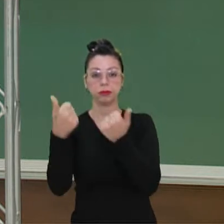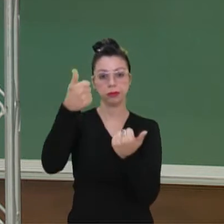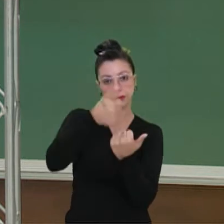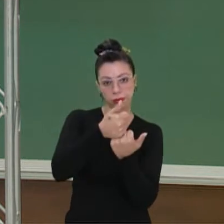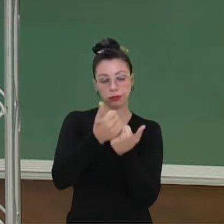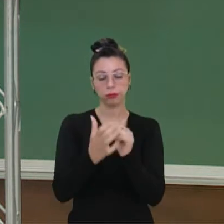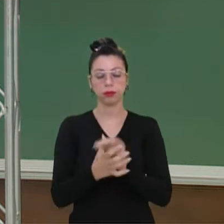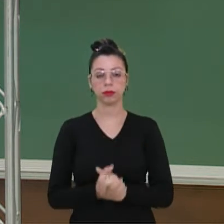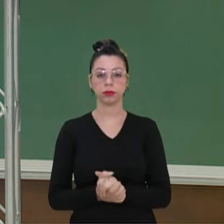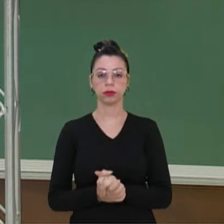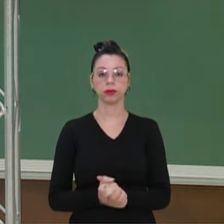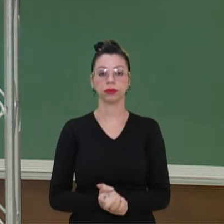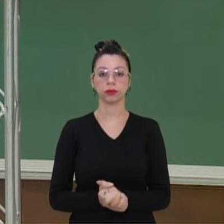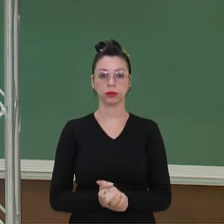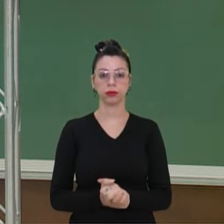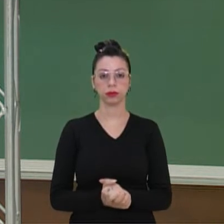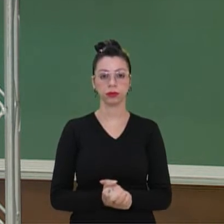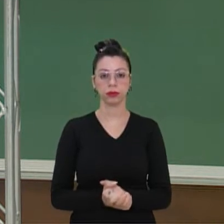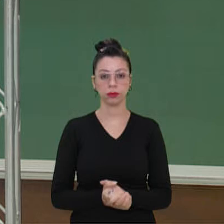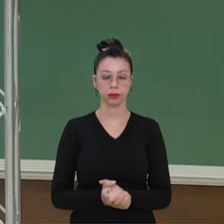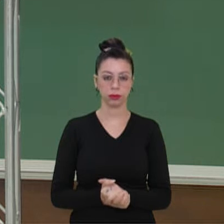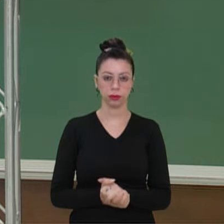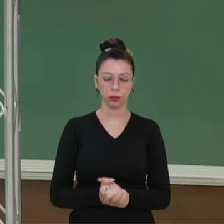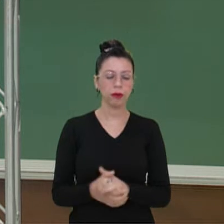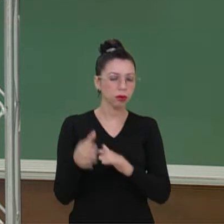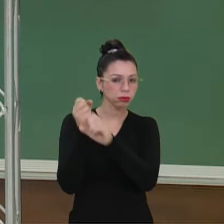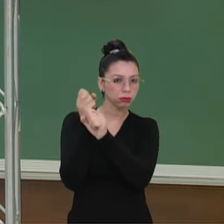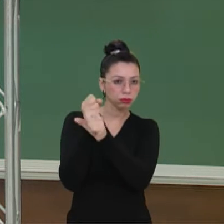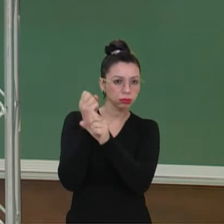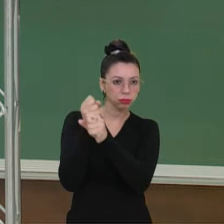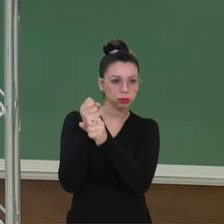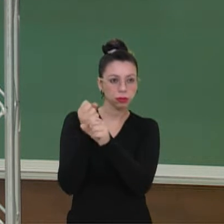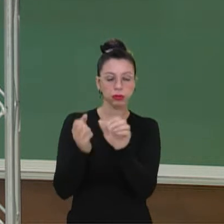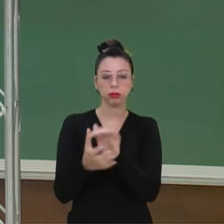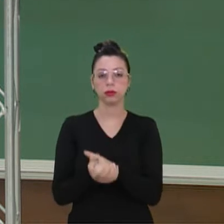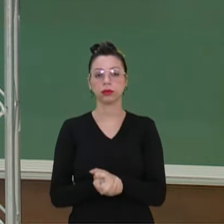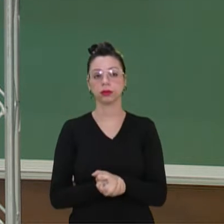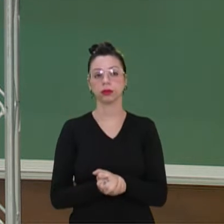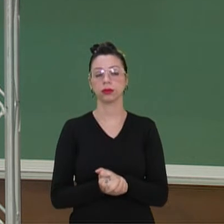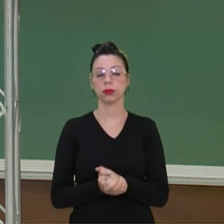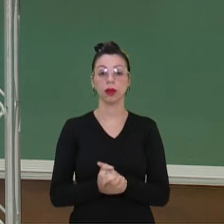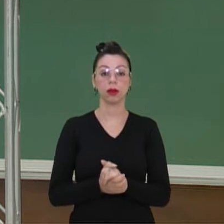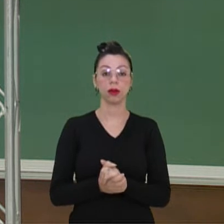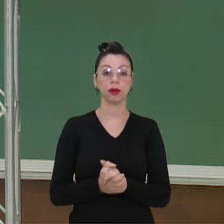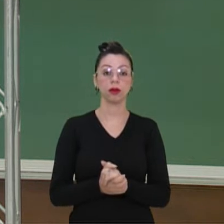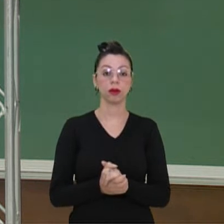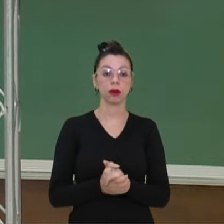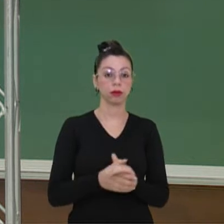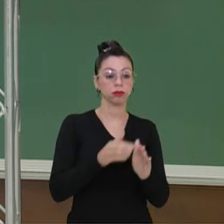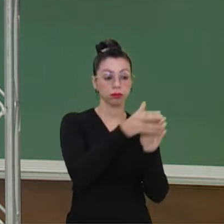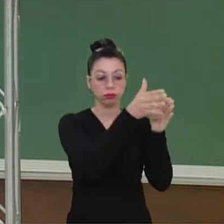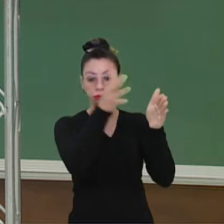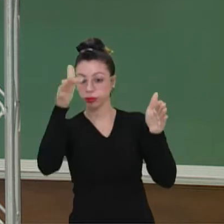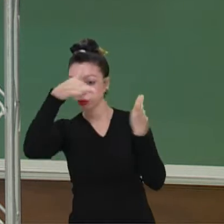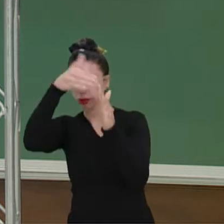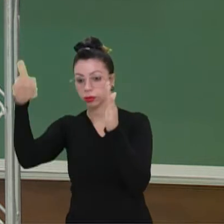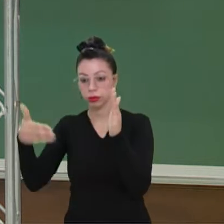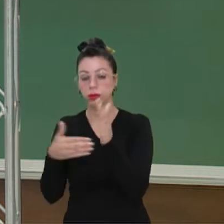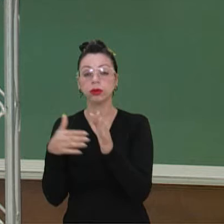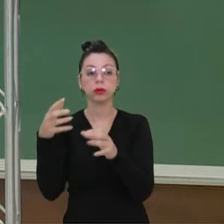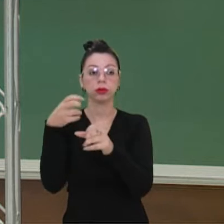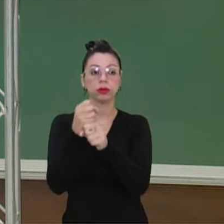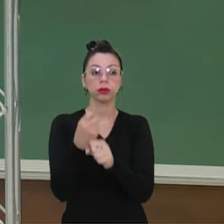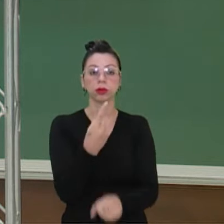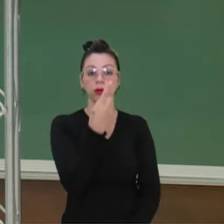3 menos log de 2. Vamos fazer essa continha? Olha só, somando tudo aqui, ó, né? O que, que eu